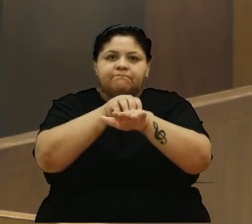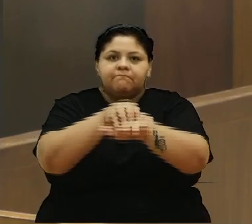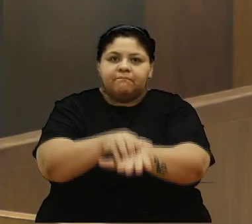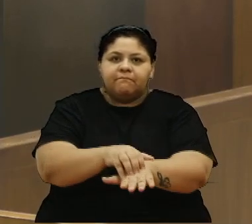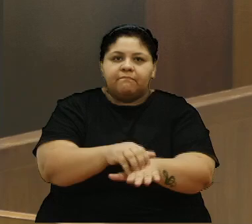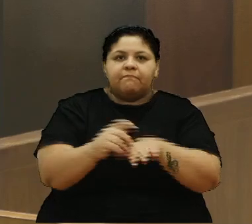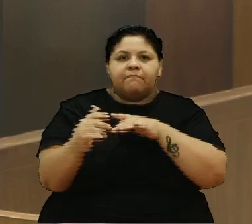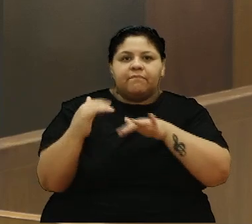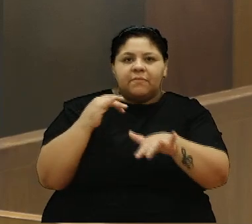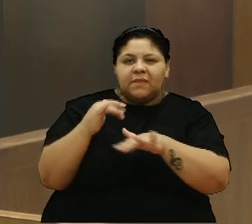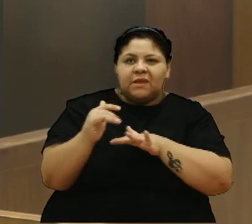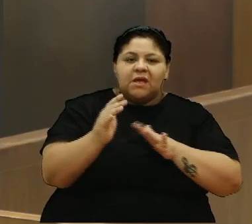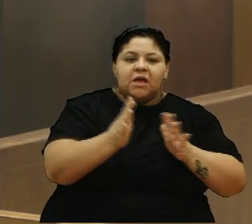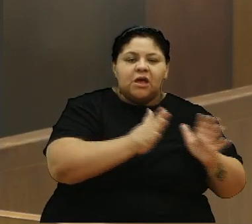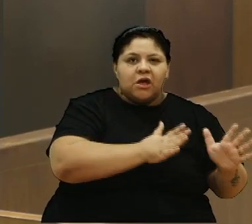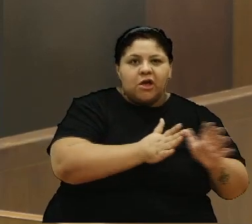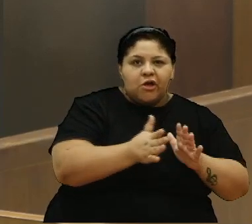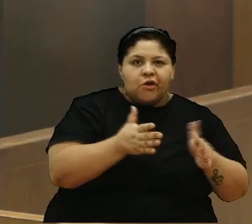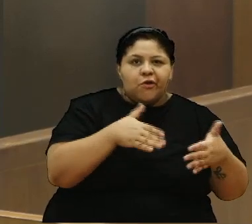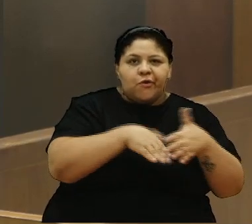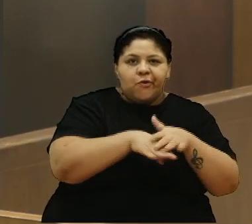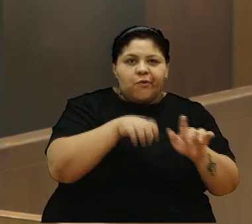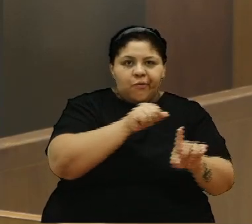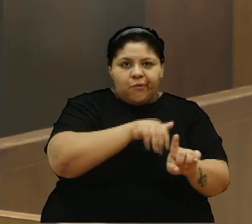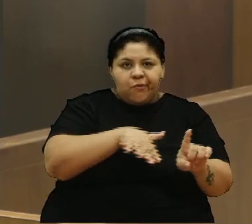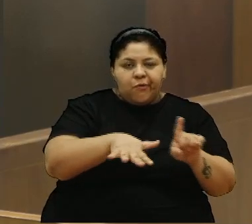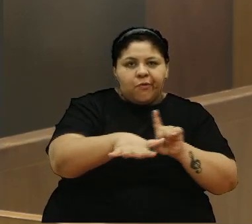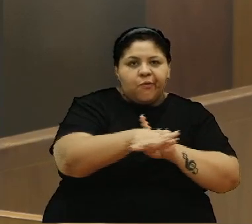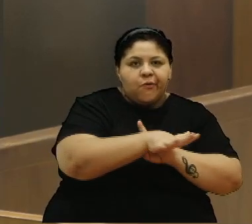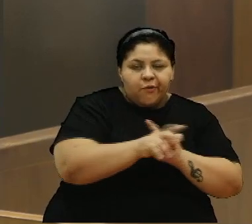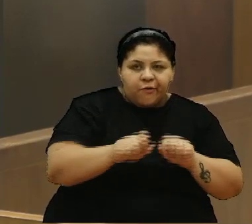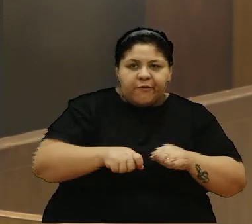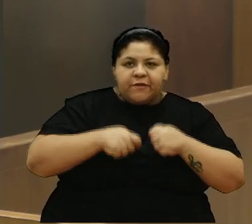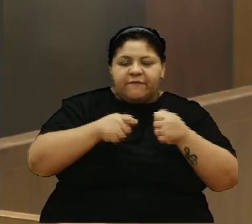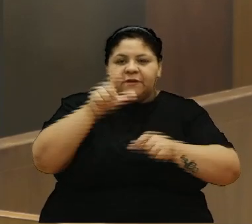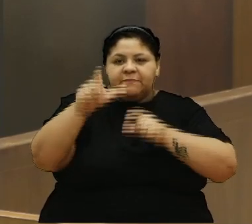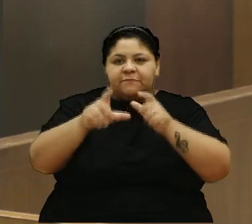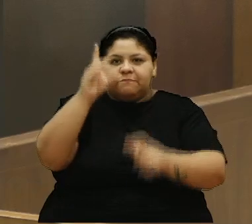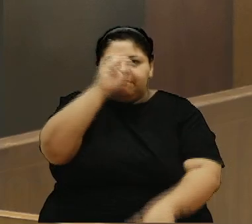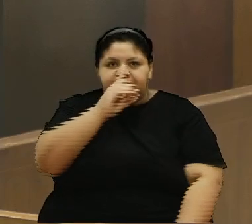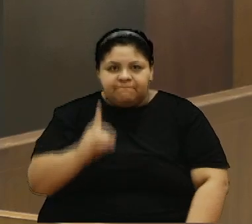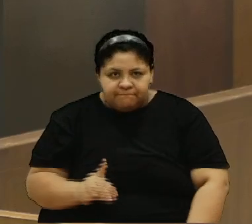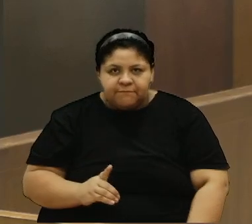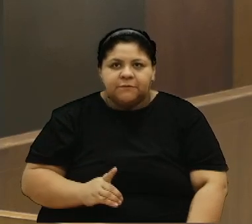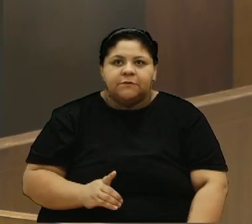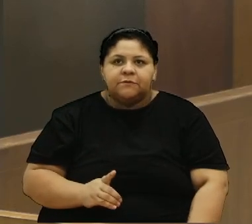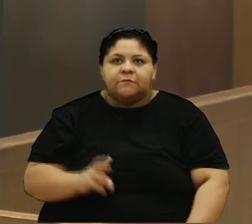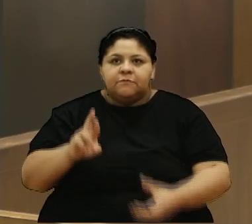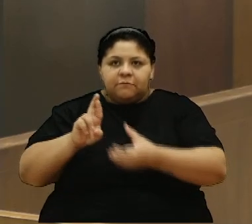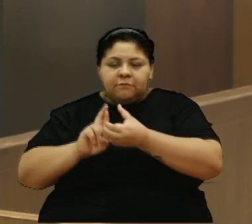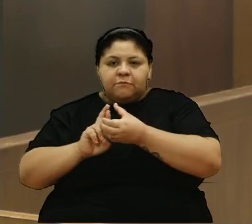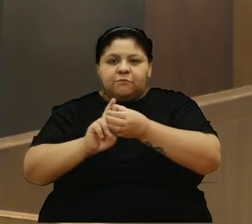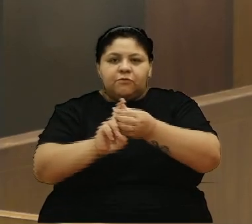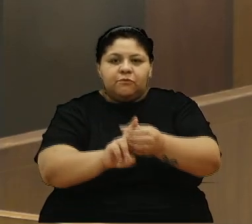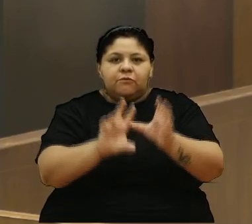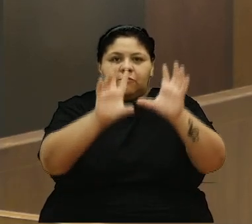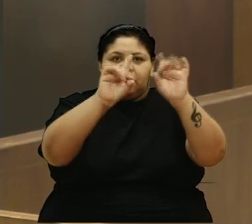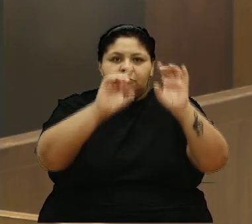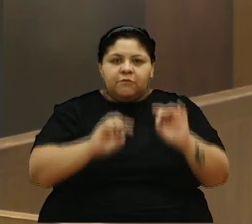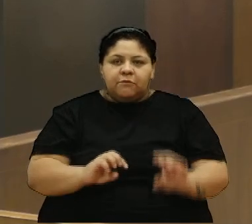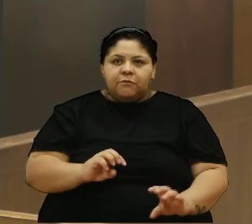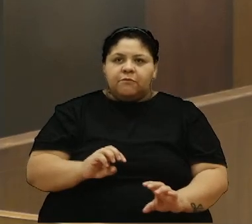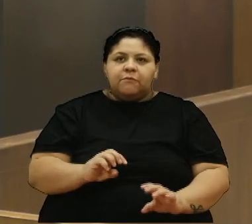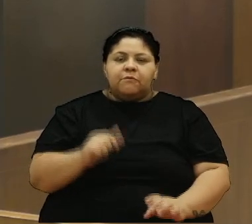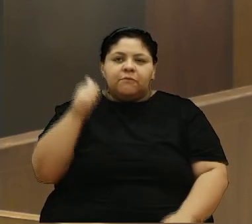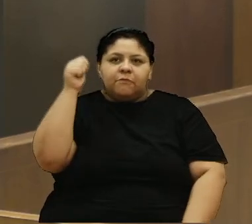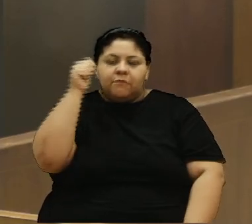Urbana, Acessibilidade e Inclusão Social em Defesa dos Direitos das Pessoas com Deficiência, Procuradoria Especial da Mulher, Frente Parlamentar